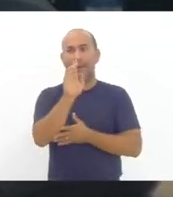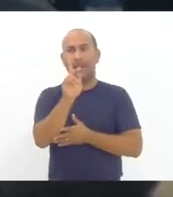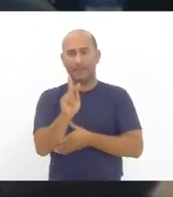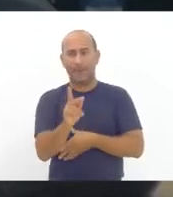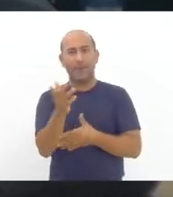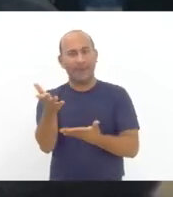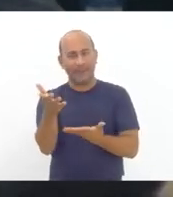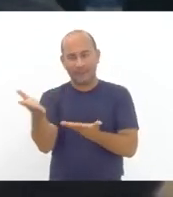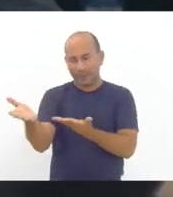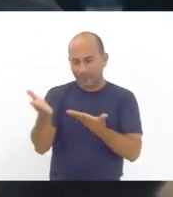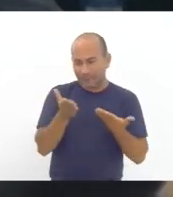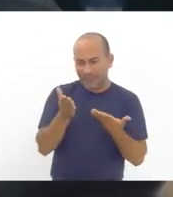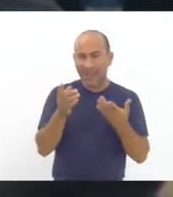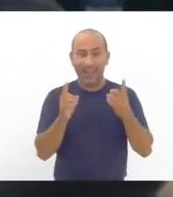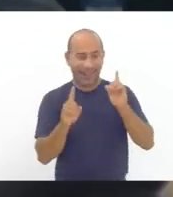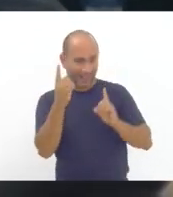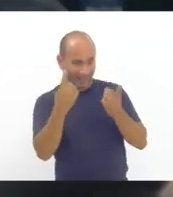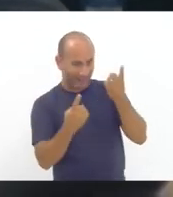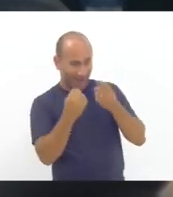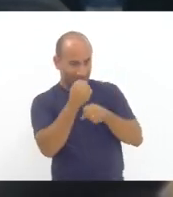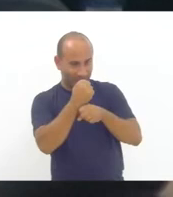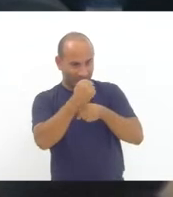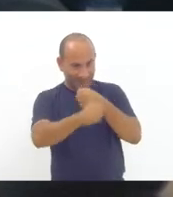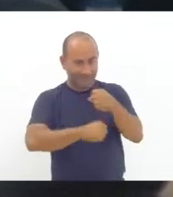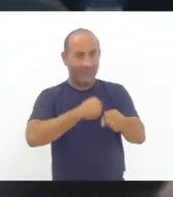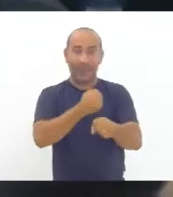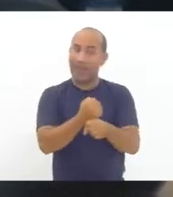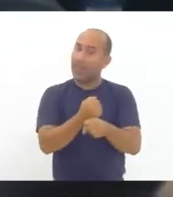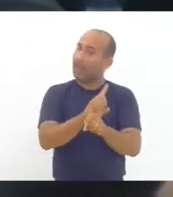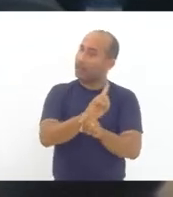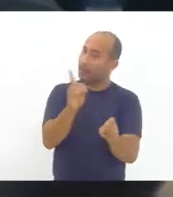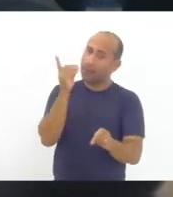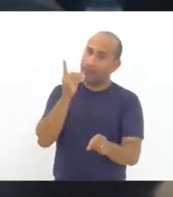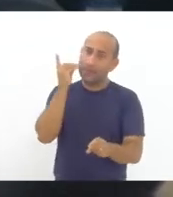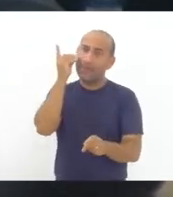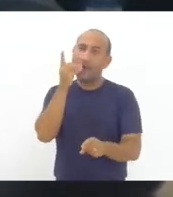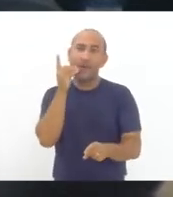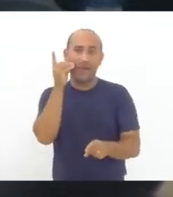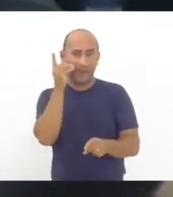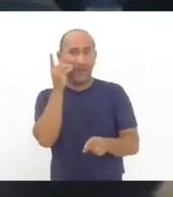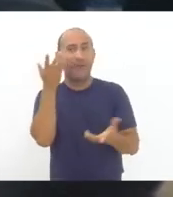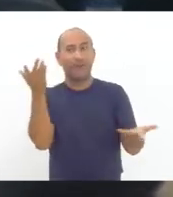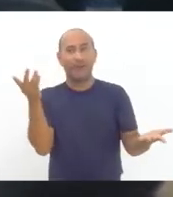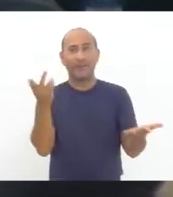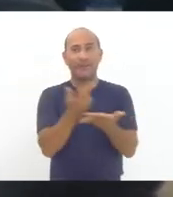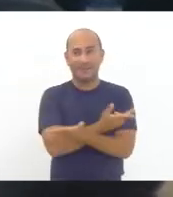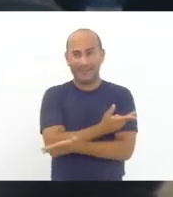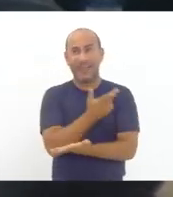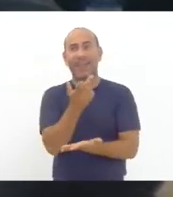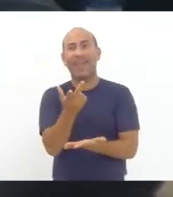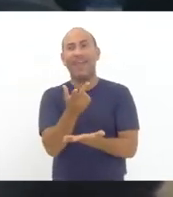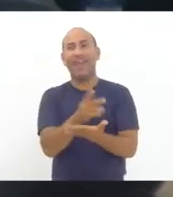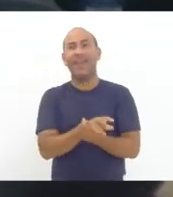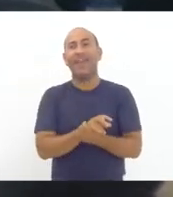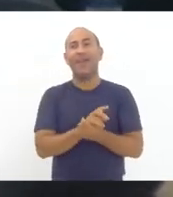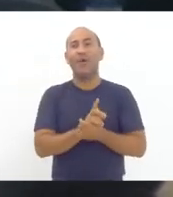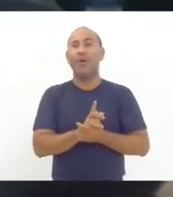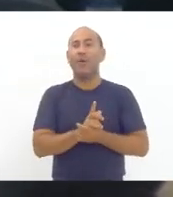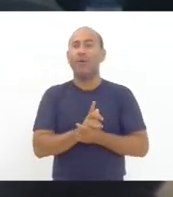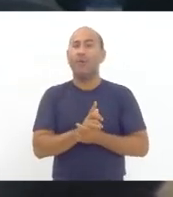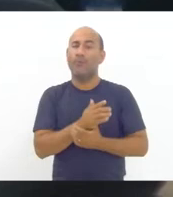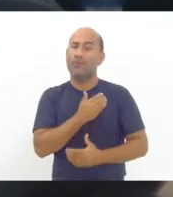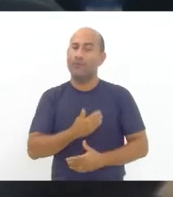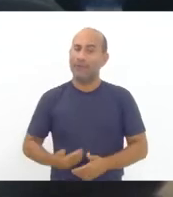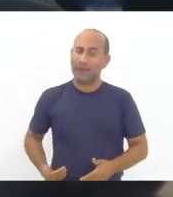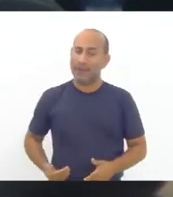me convide para o Carnaval que vem eu não vou ser mais de Deputado né fui concorrer ao governo não renovei meu mandato Mas